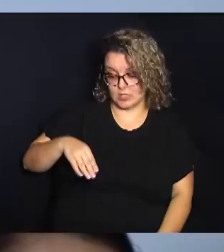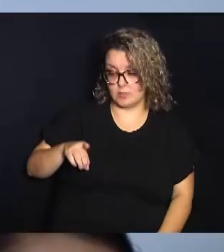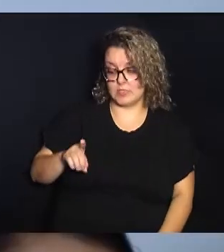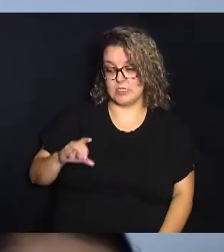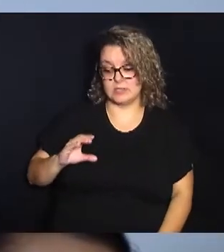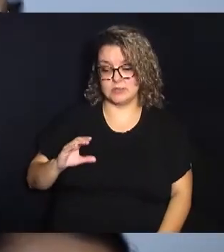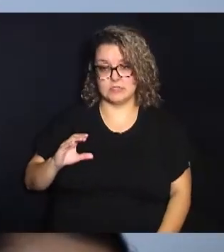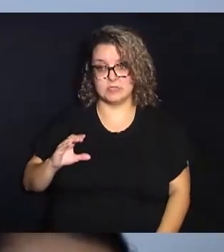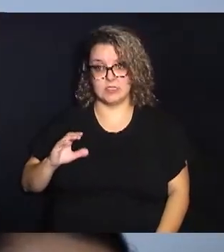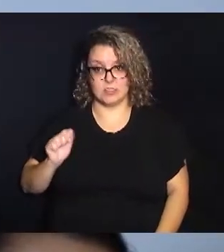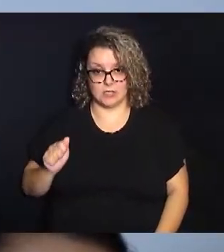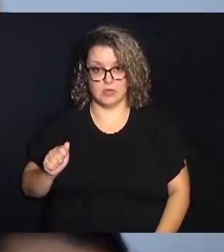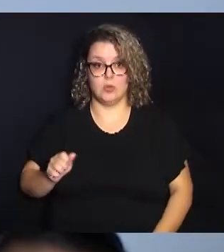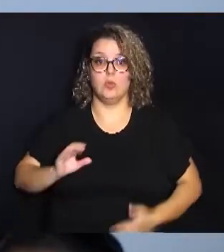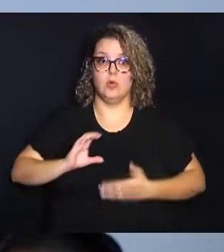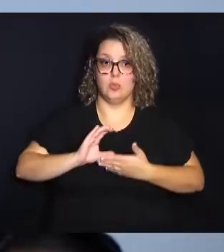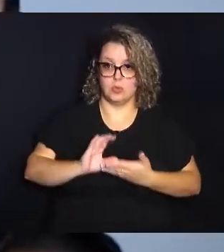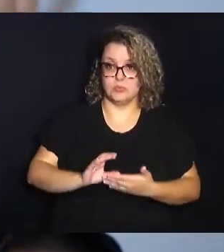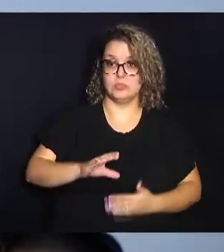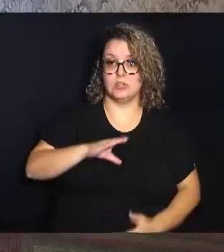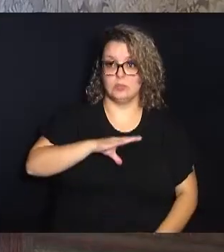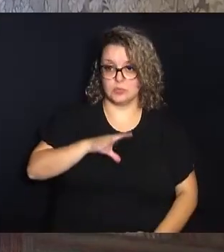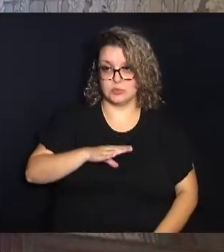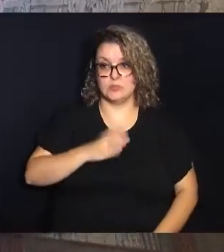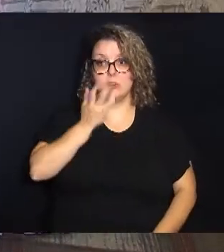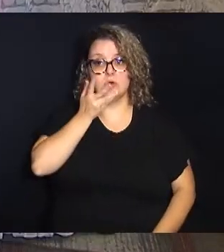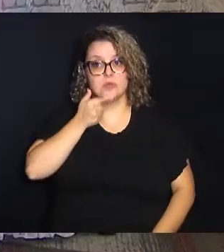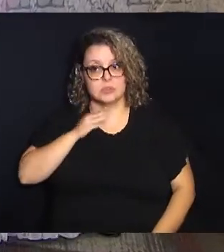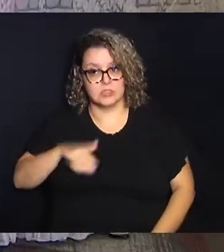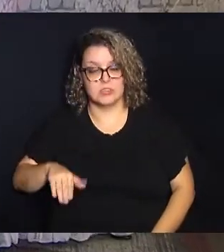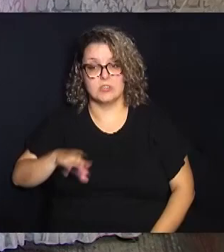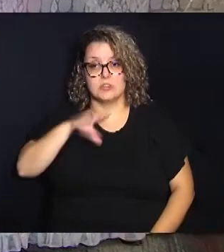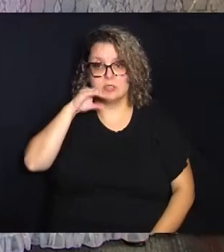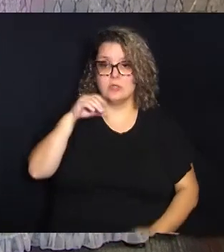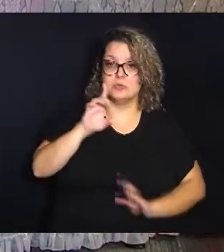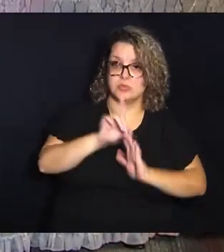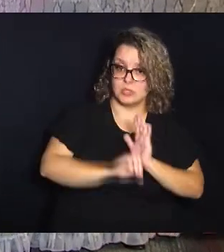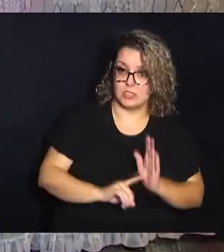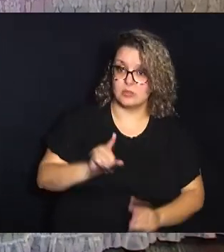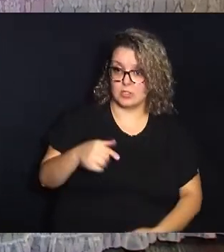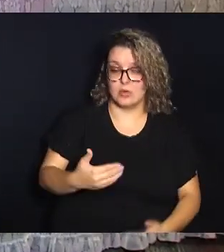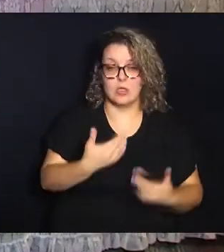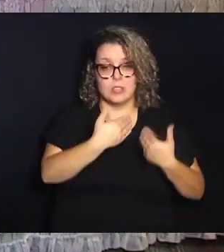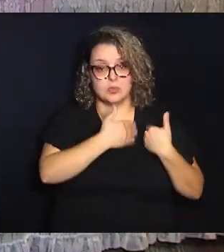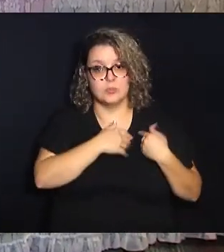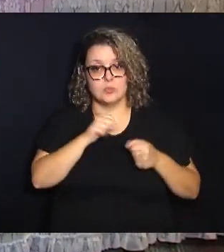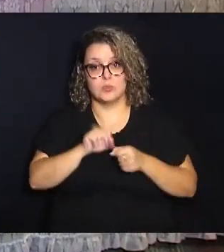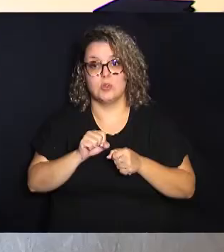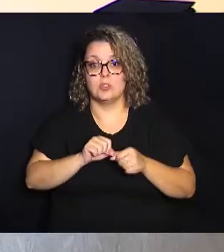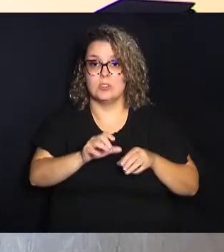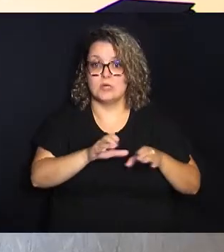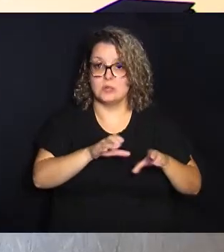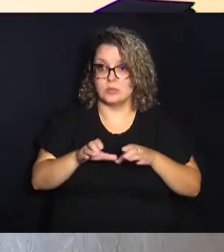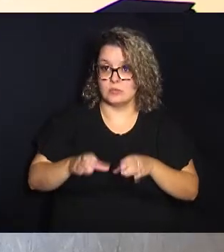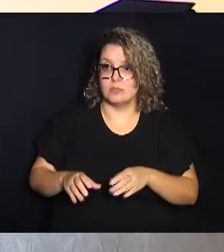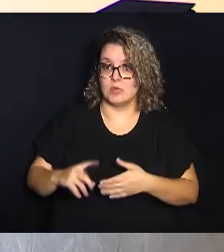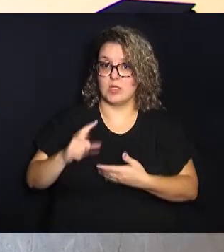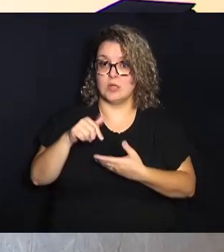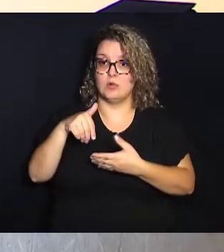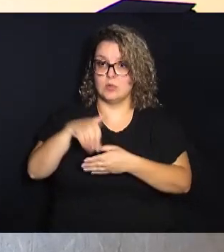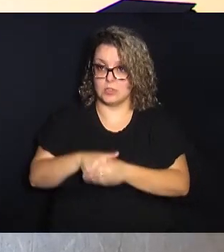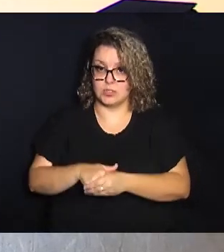O CMDCA, o Conselho Municipal dos Direitos da Criança e do Adolescente, é o responsável por fazer